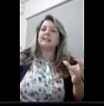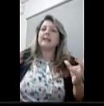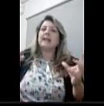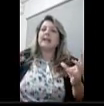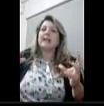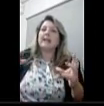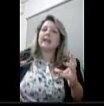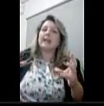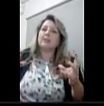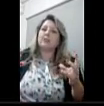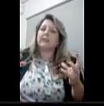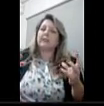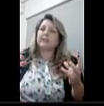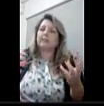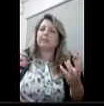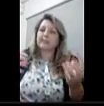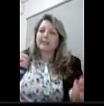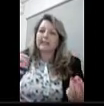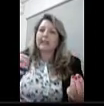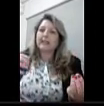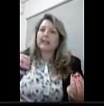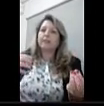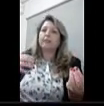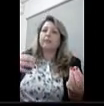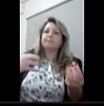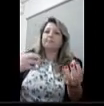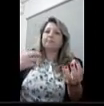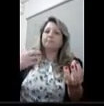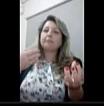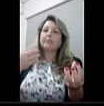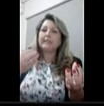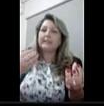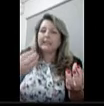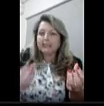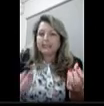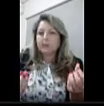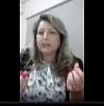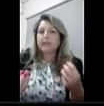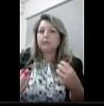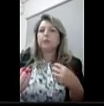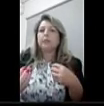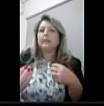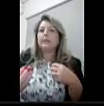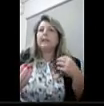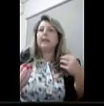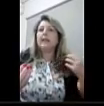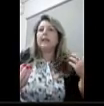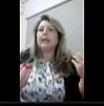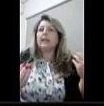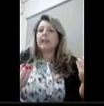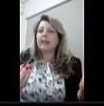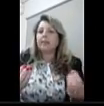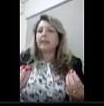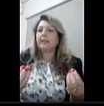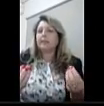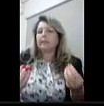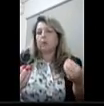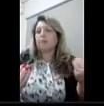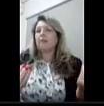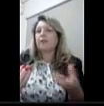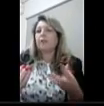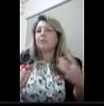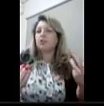dessas, de fazer a tarefa, treinar a leitura e rever